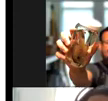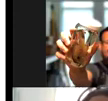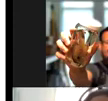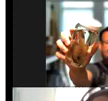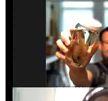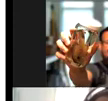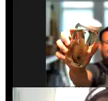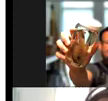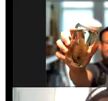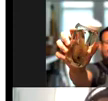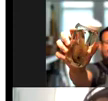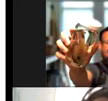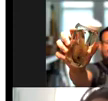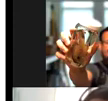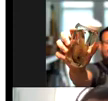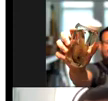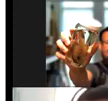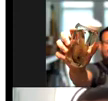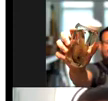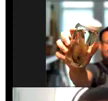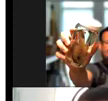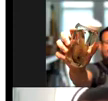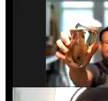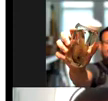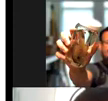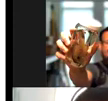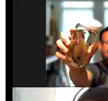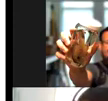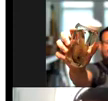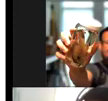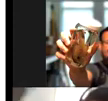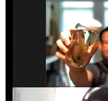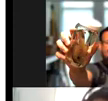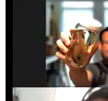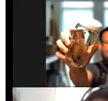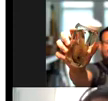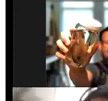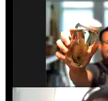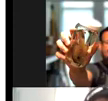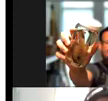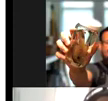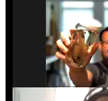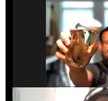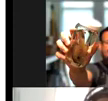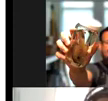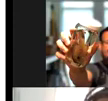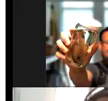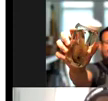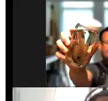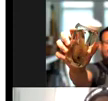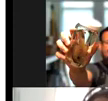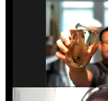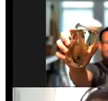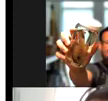sei. E quais são os efeitos de mudanças climáticas, ou seja, muitos cenários climáticos, uso de